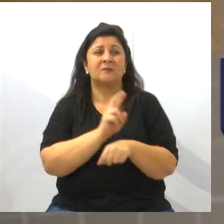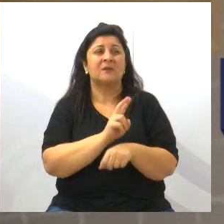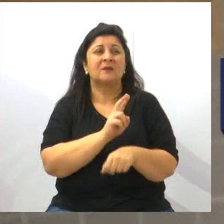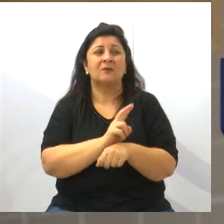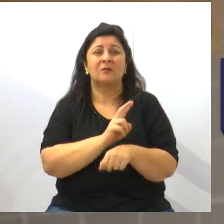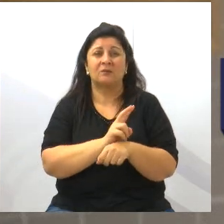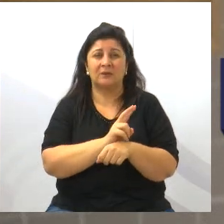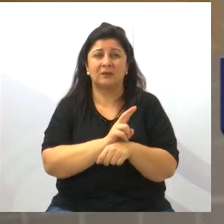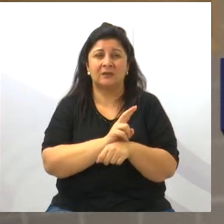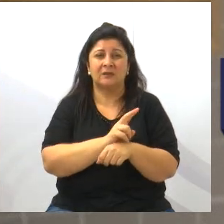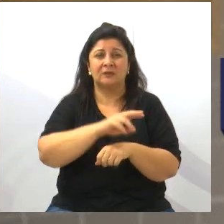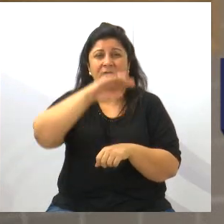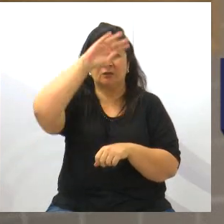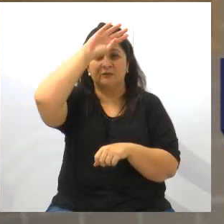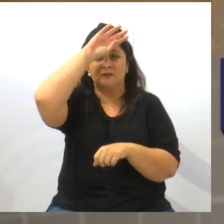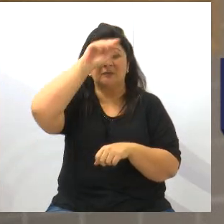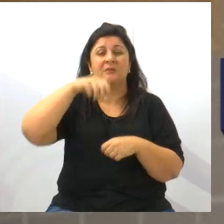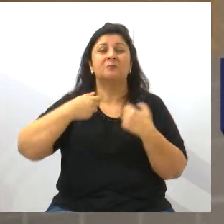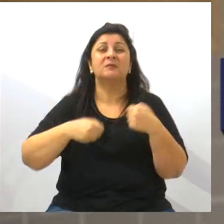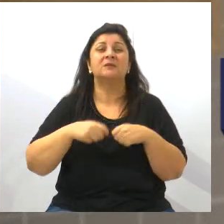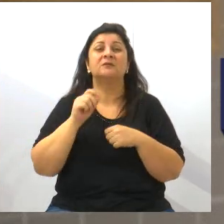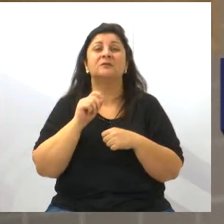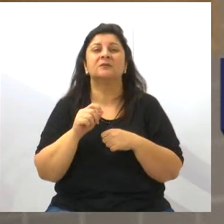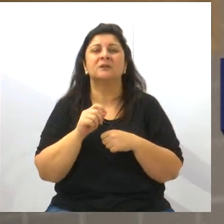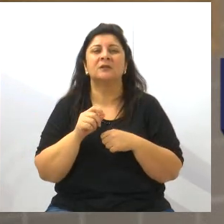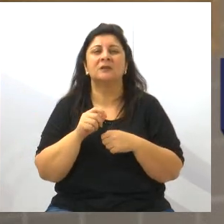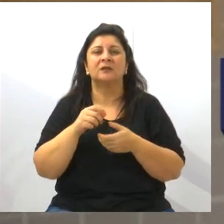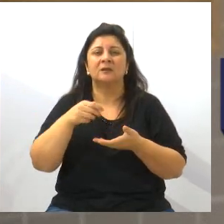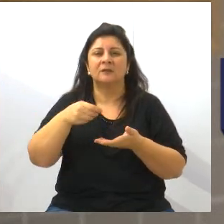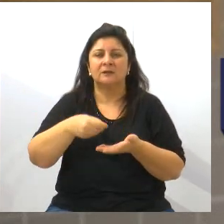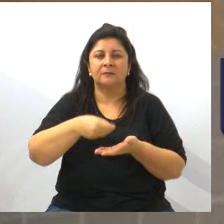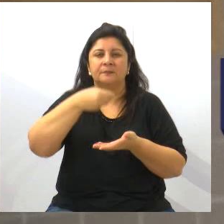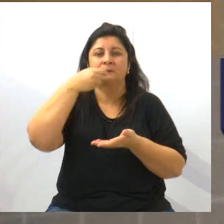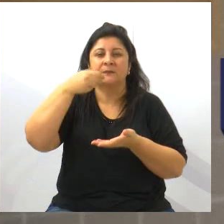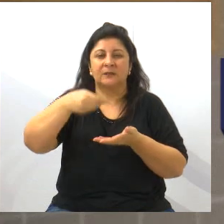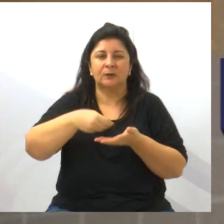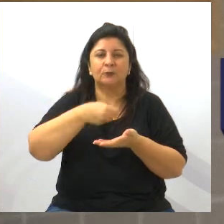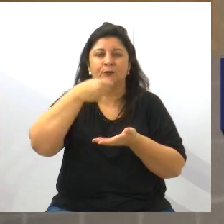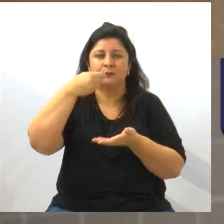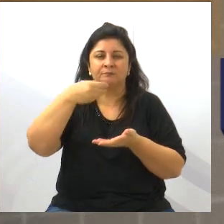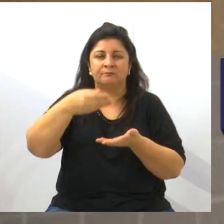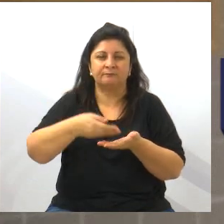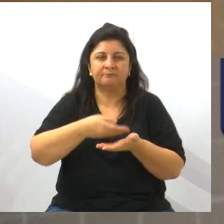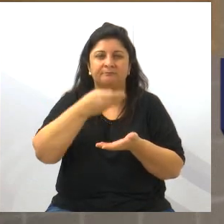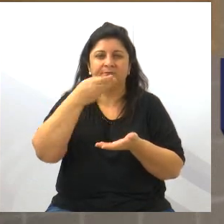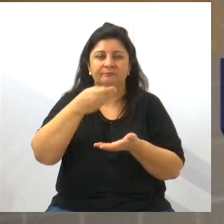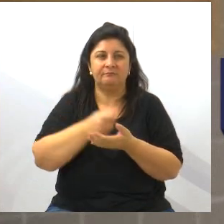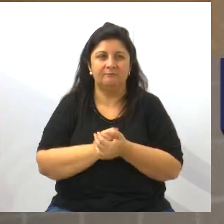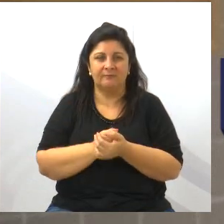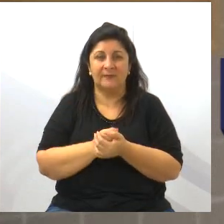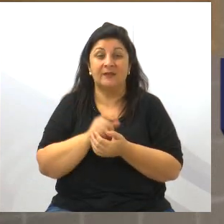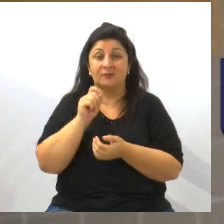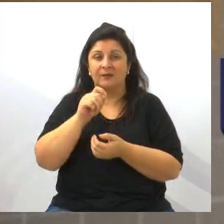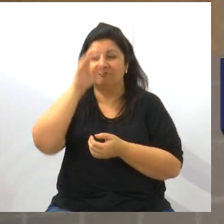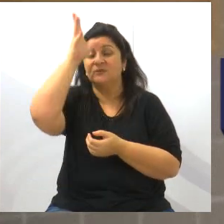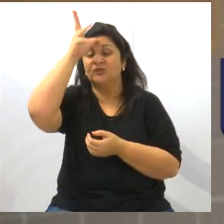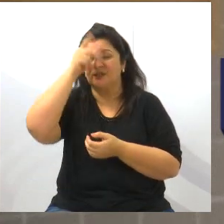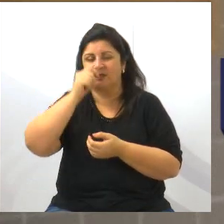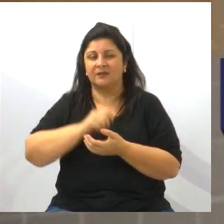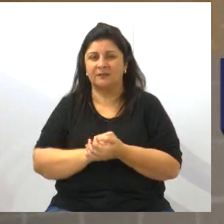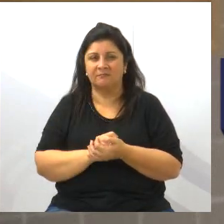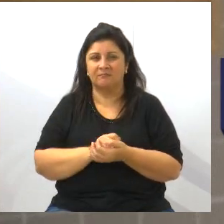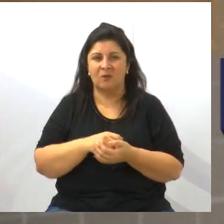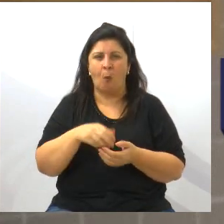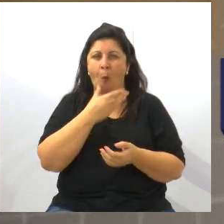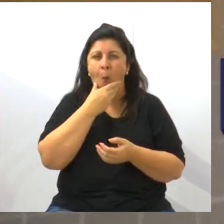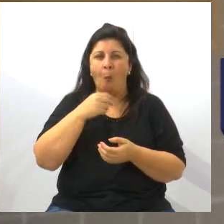melhor que uma canja de galinha. O fazendeiro pegou seu cutelo e